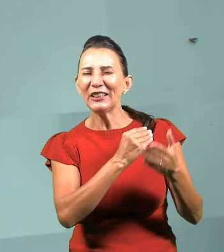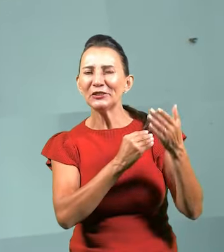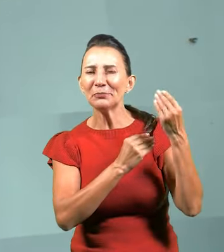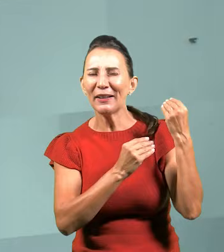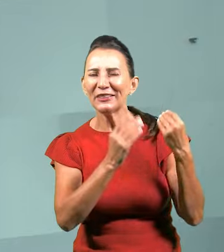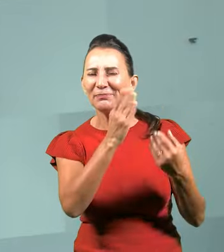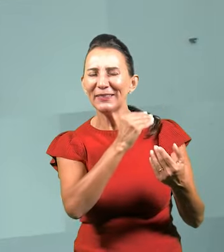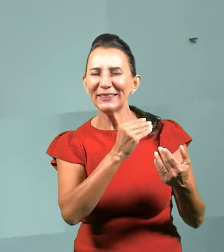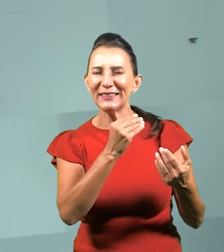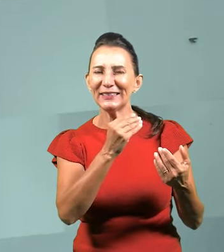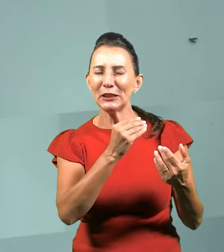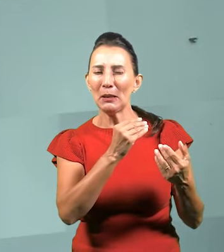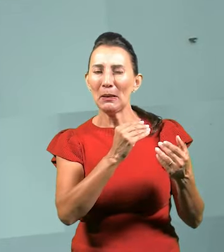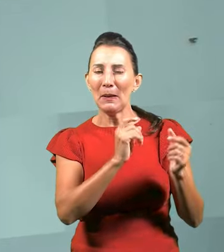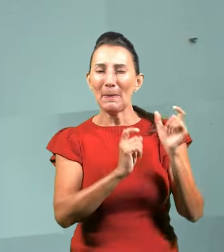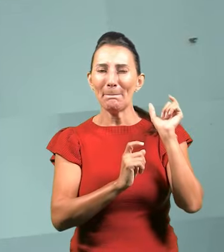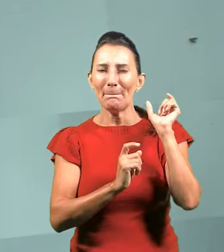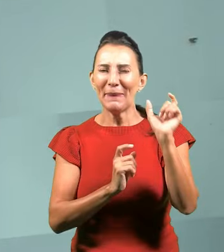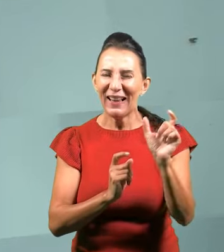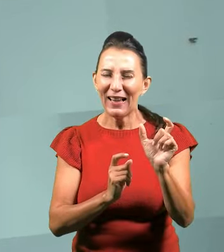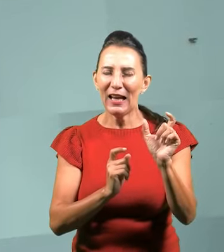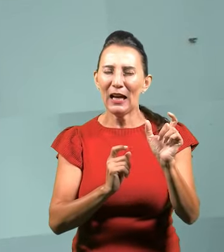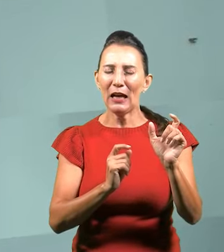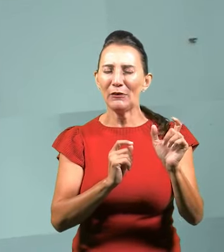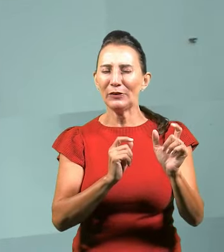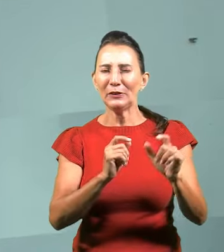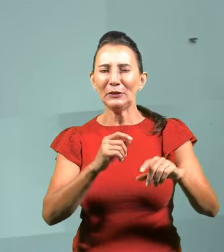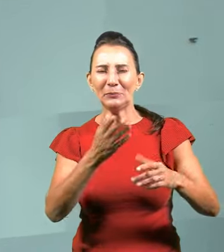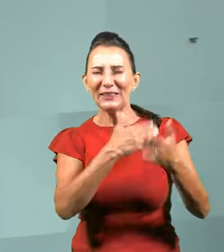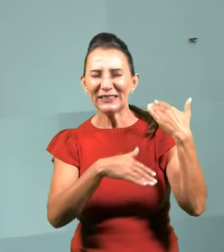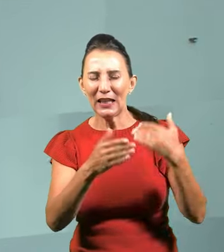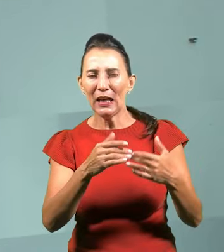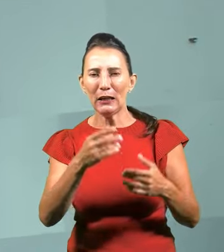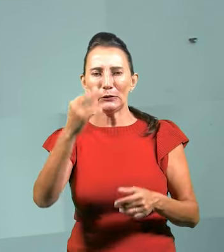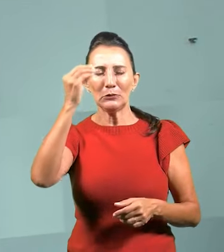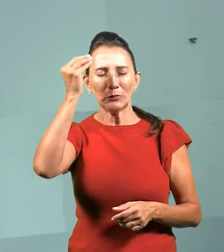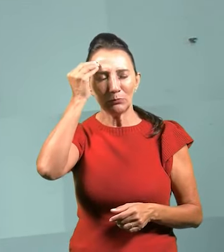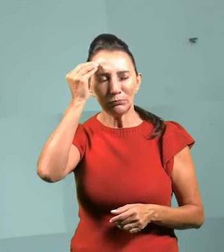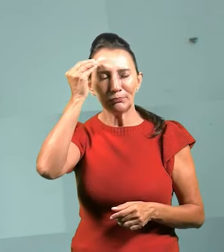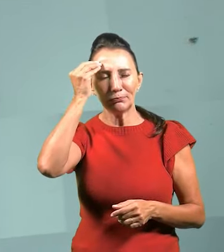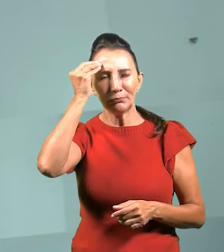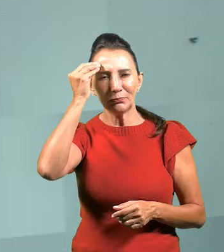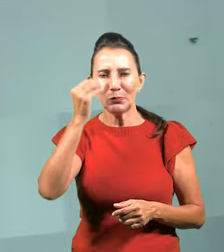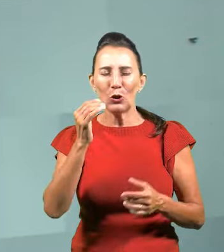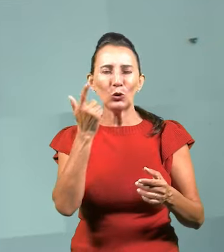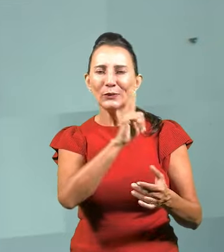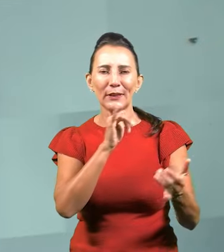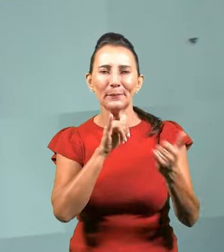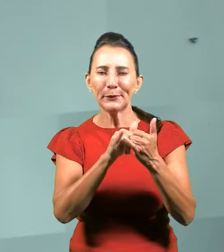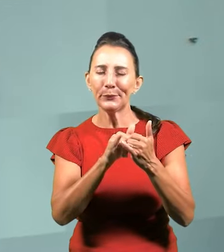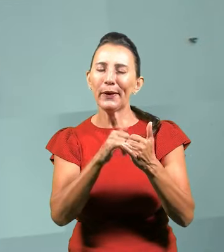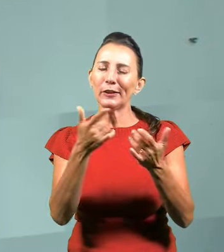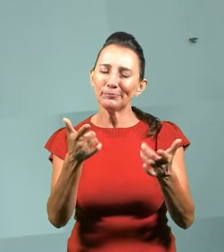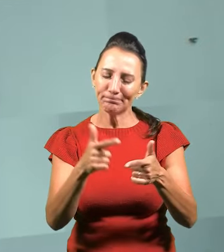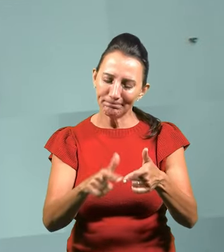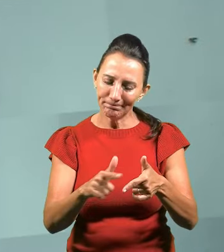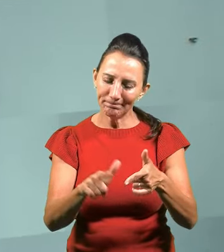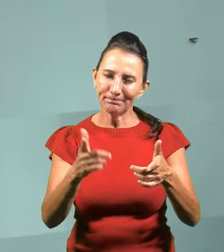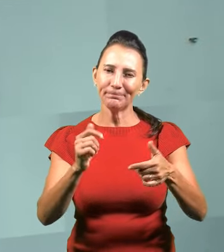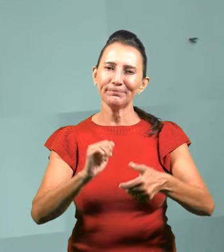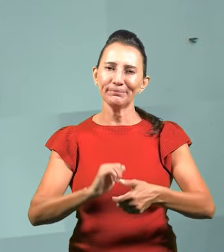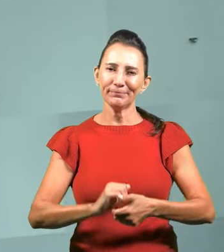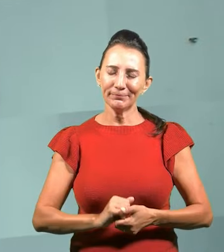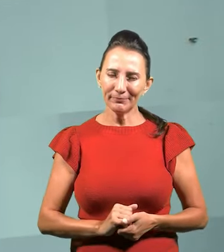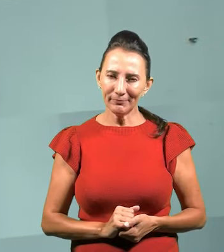do passado, aquelas ofensas do passado. E aí acontece isso aqui, ó, o divórcio. Que